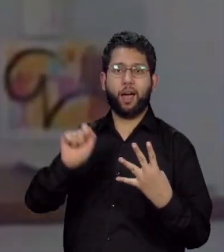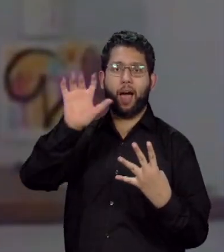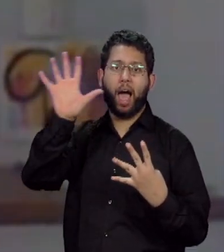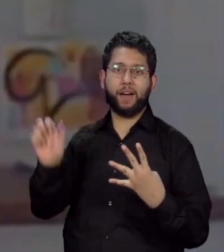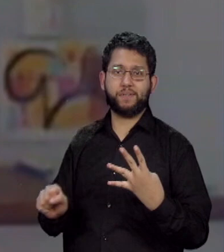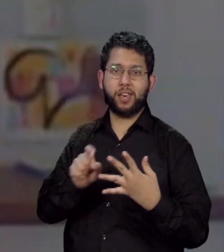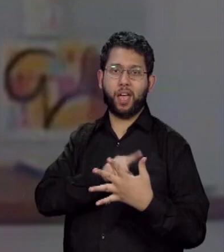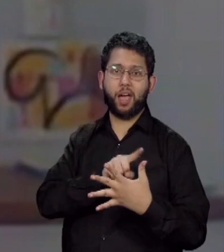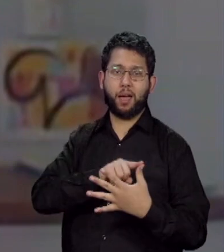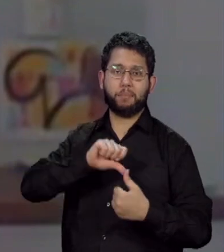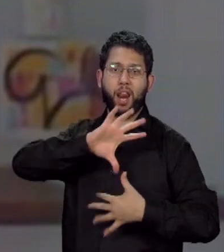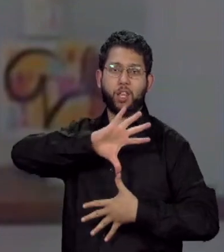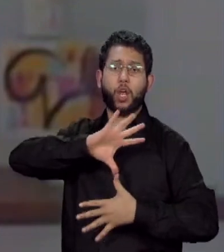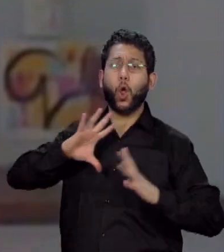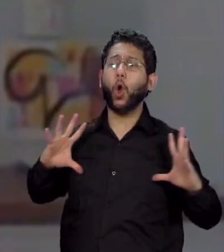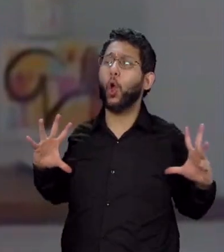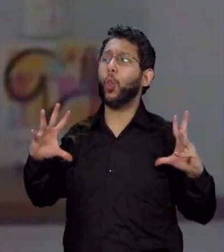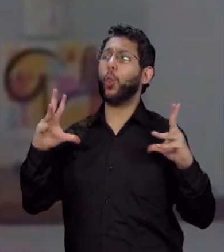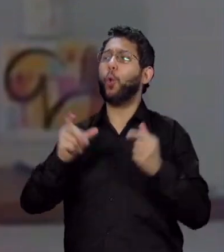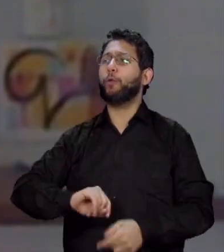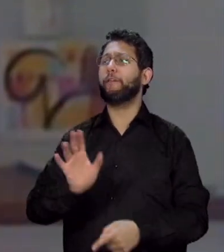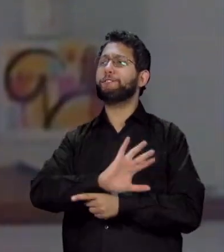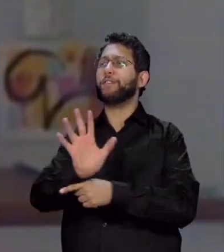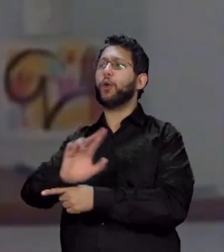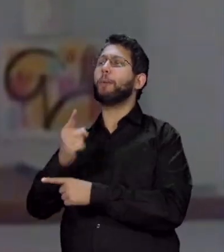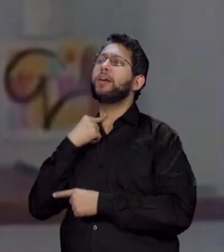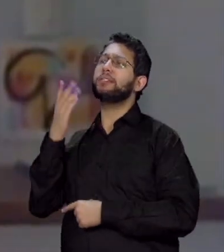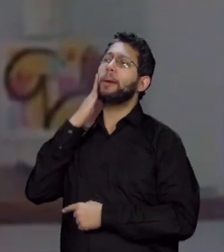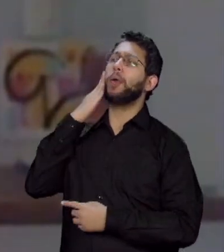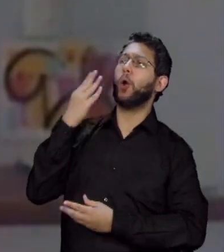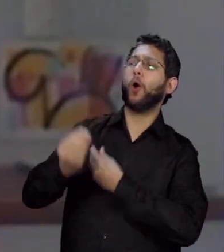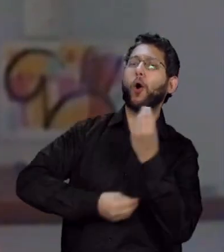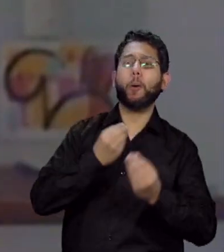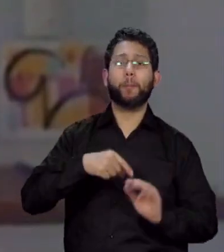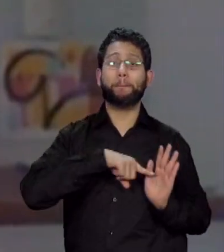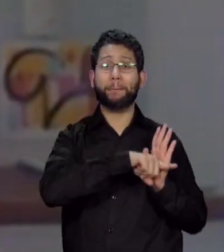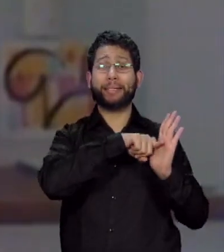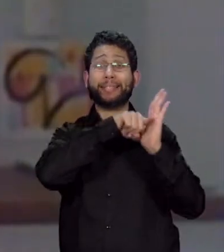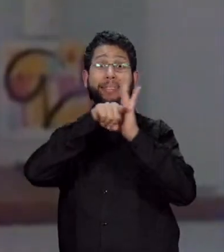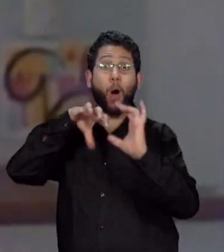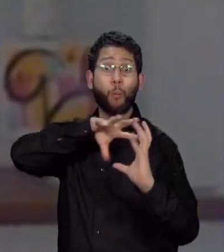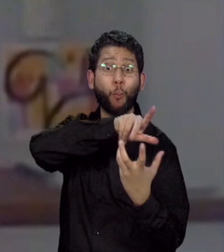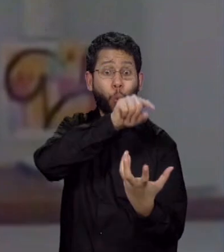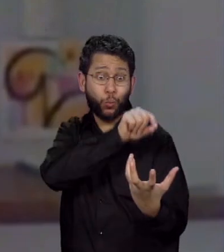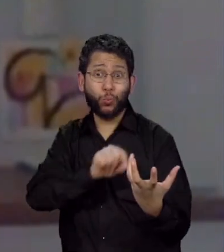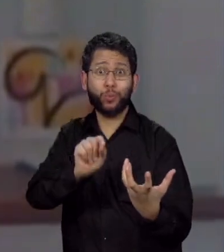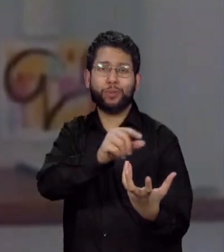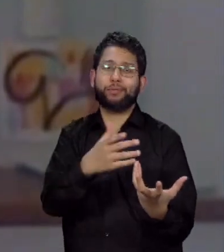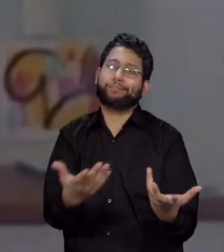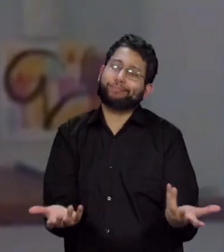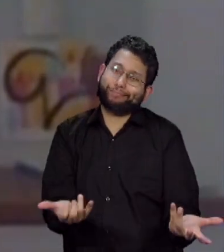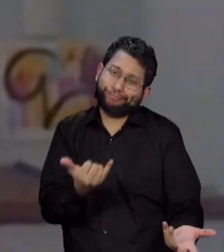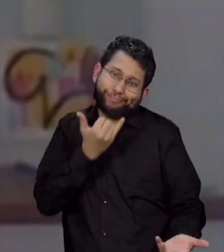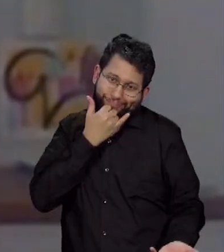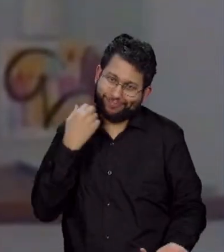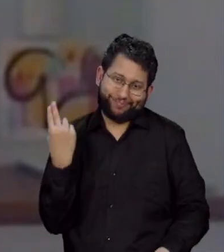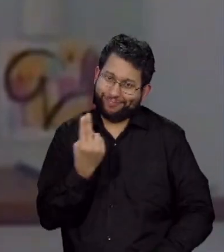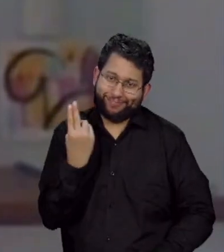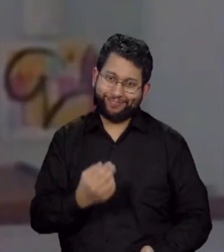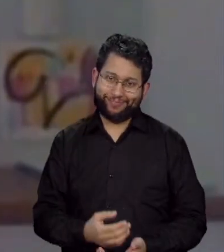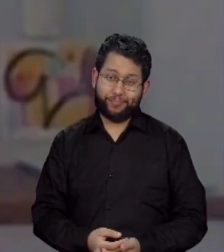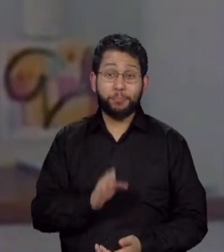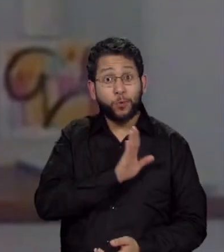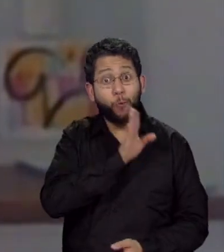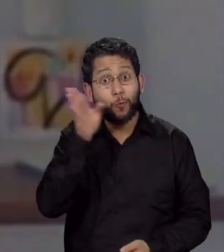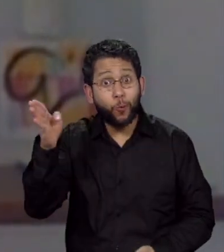América Latina. Quer dizer, era super ambicioso aquele pós-doc. Foi super importante o fato de eu ter ido para Londres, porque eu tive